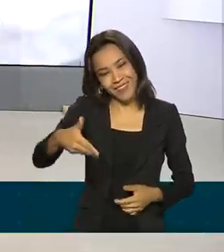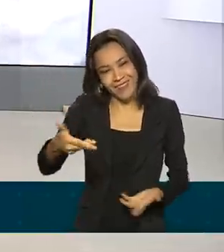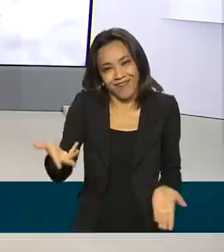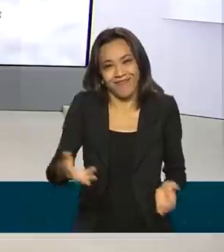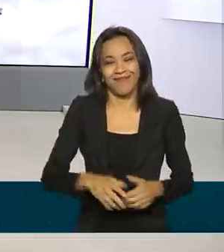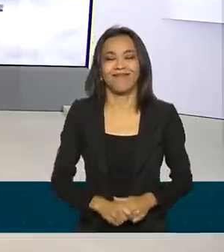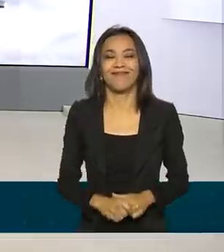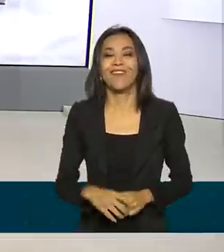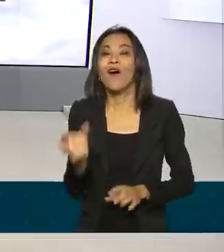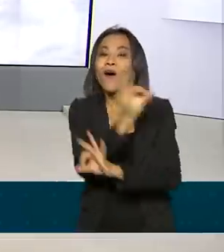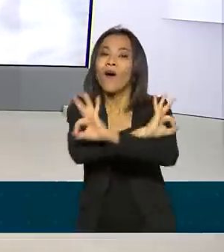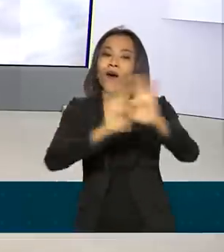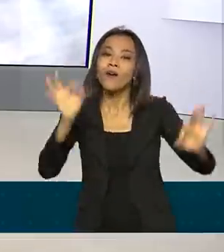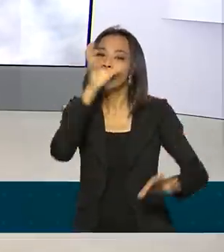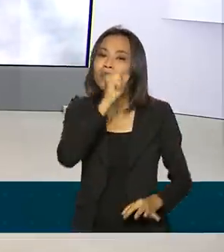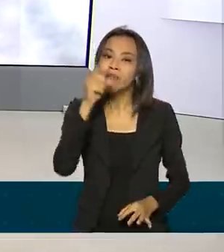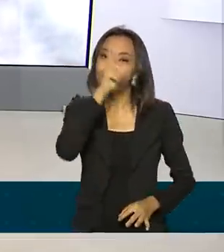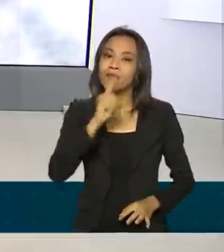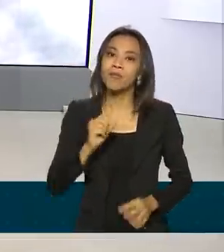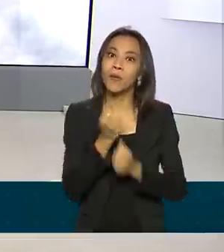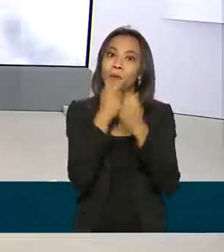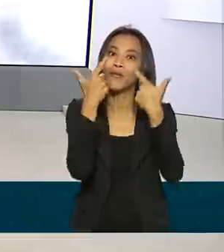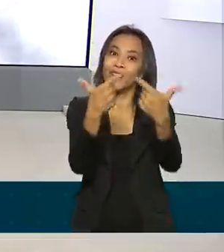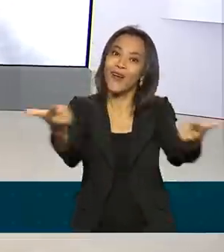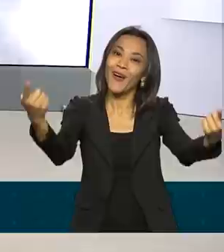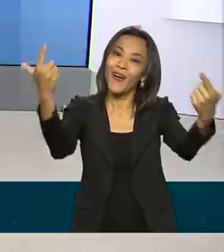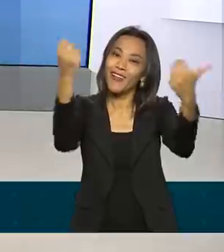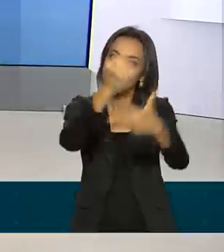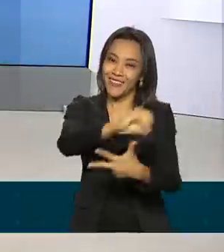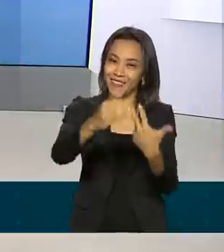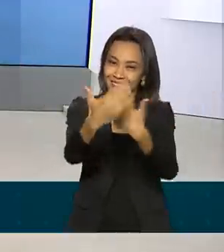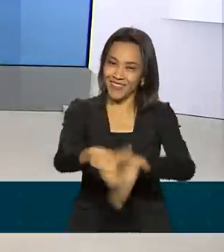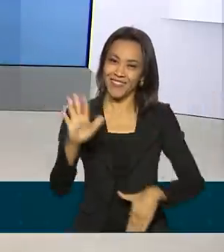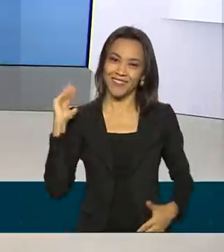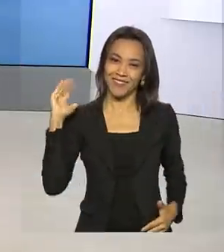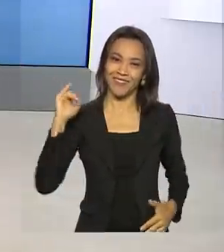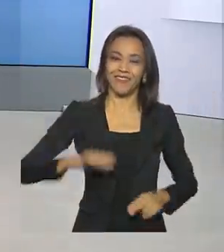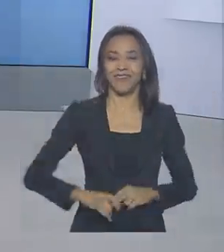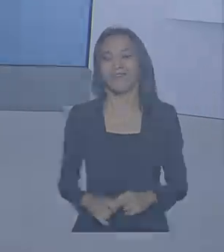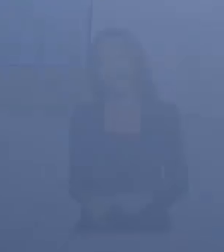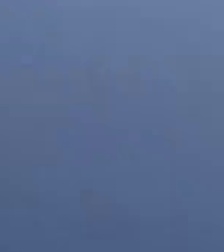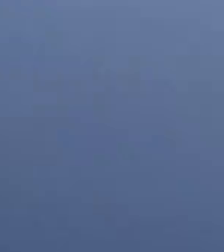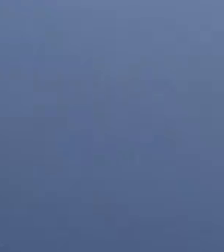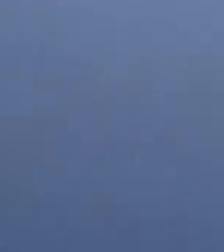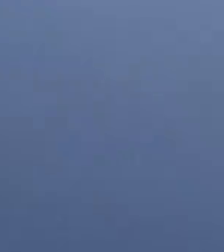Brasil em Dia ótimo fim de semana para você boa sorte no ENEM tchau tchau